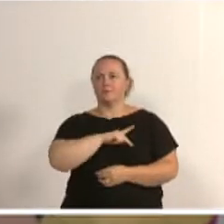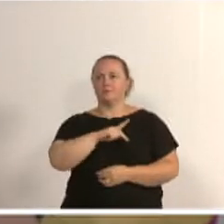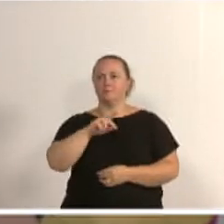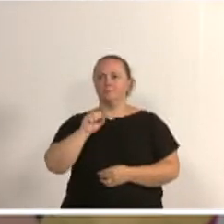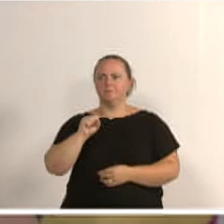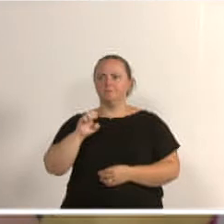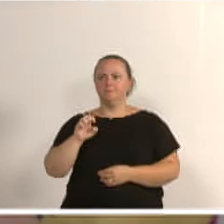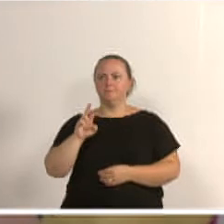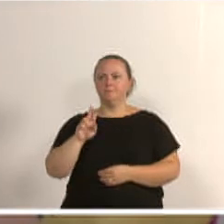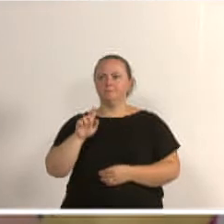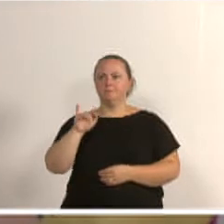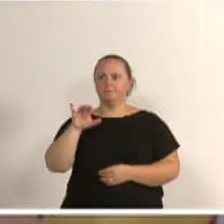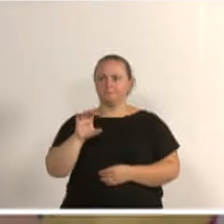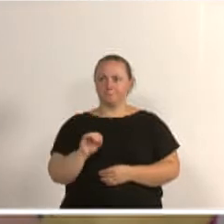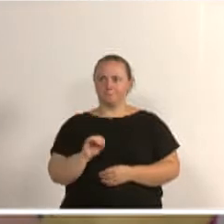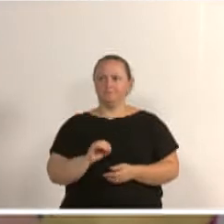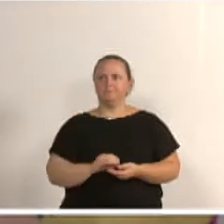Popper.